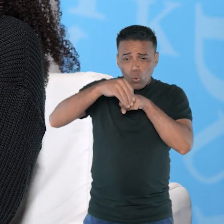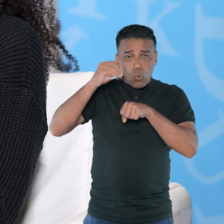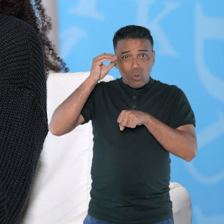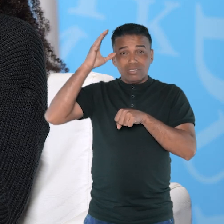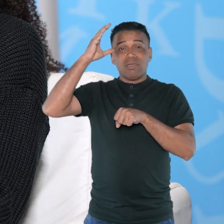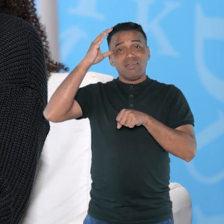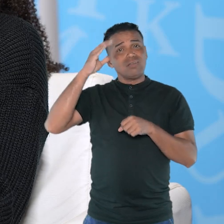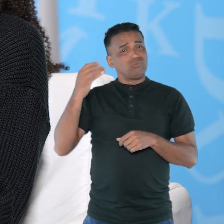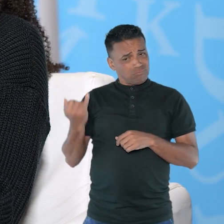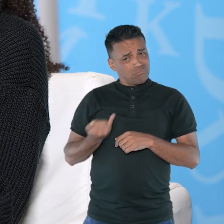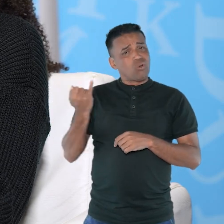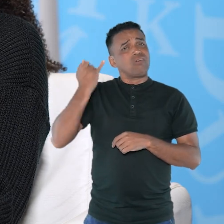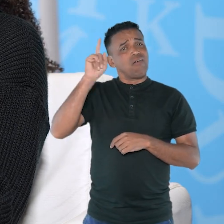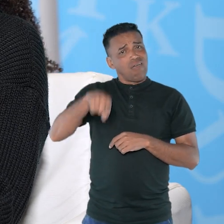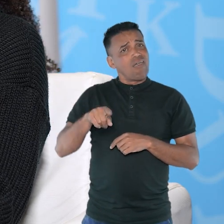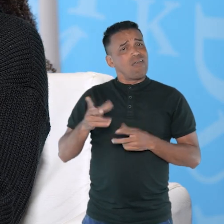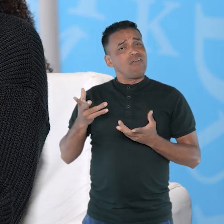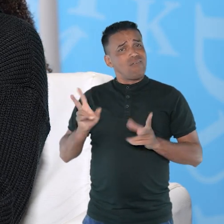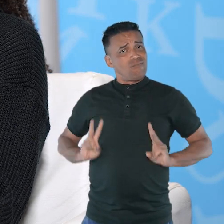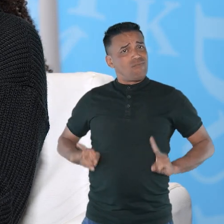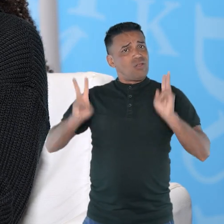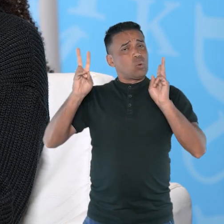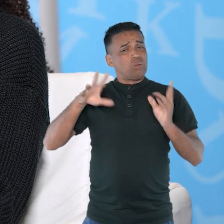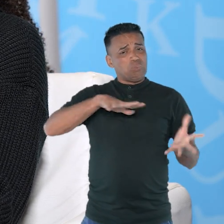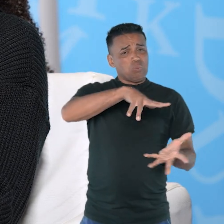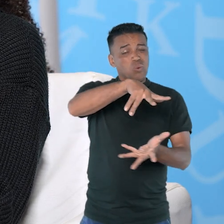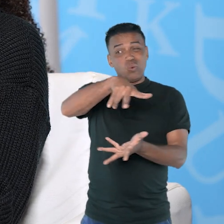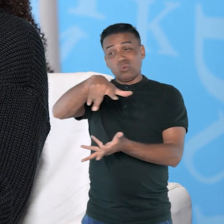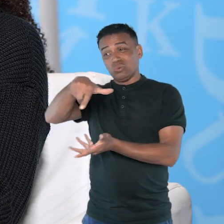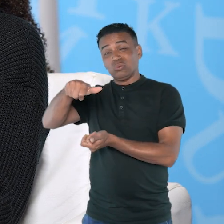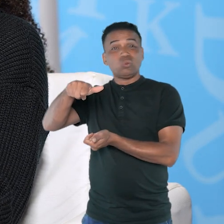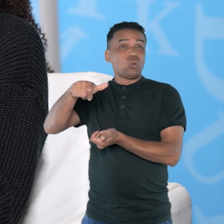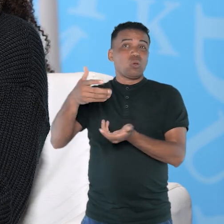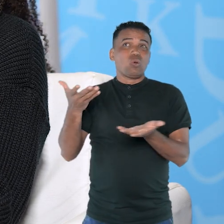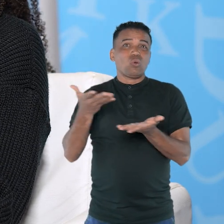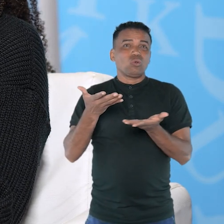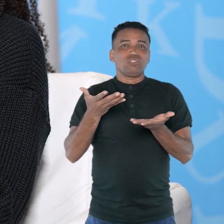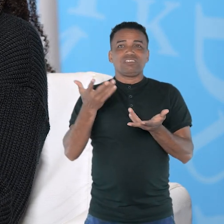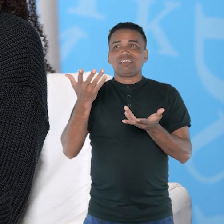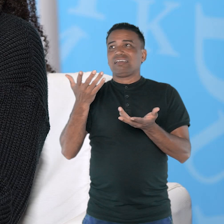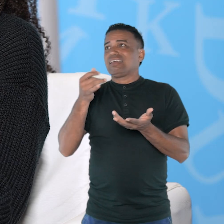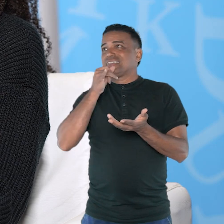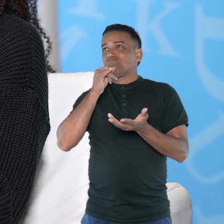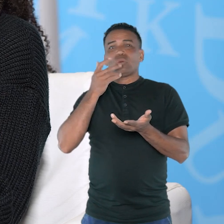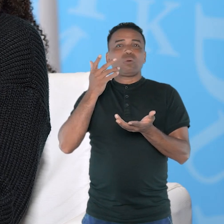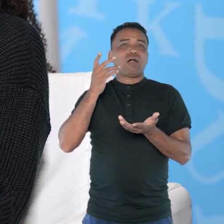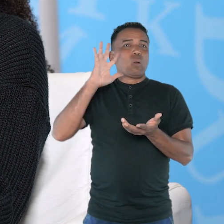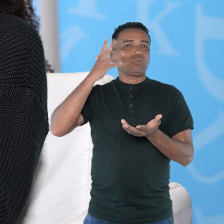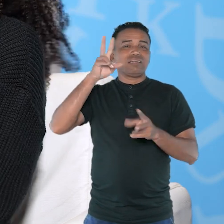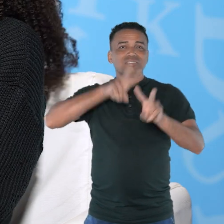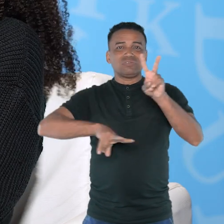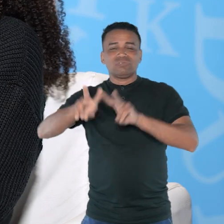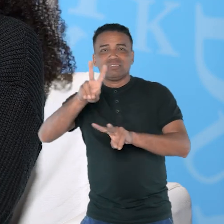algo muito válido. Esse mundo de muitas efemeridades, em que as coisas são muito visuais, né? A gente está se